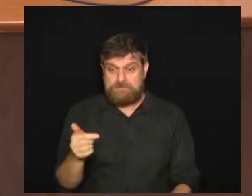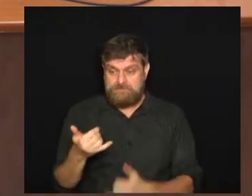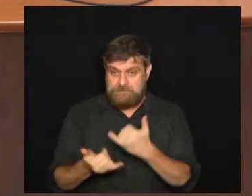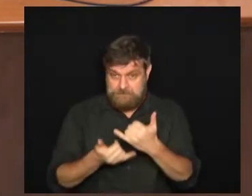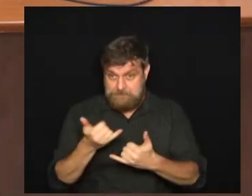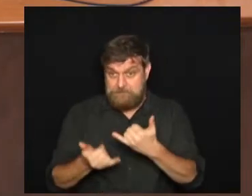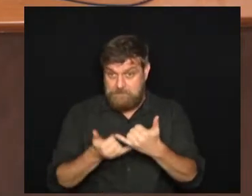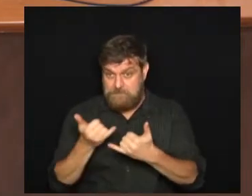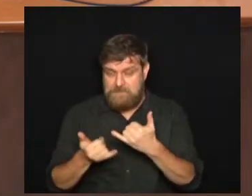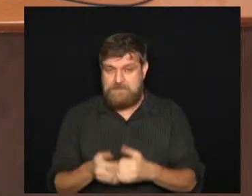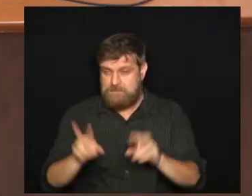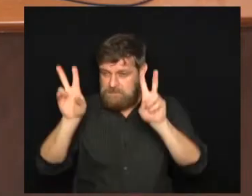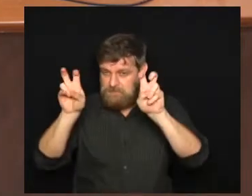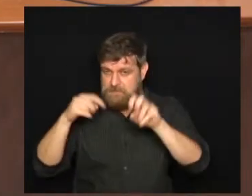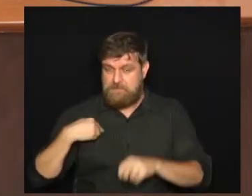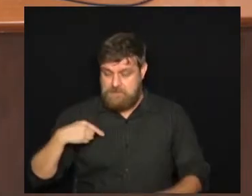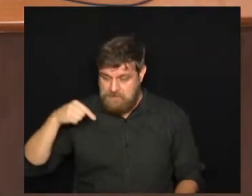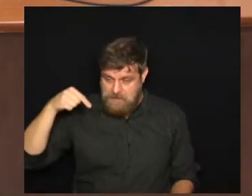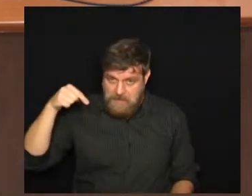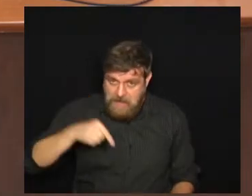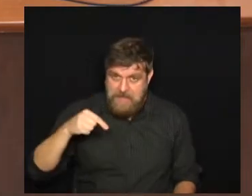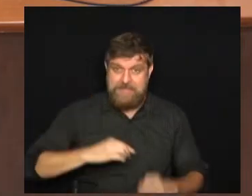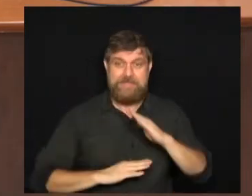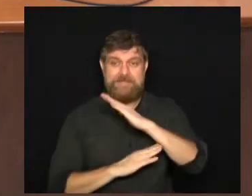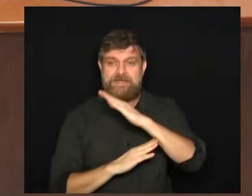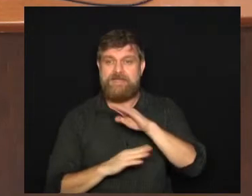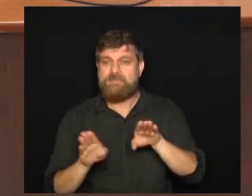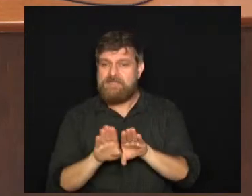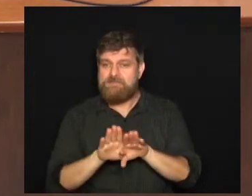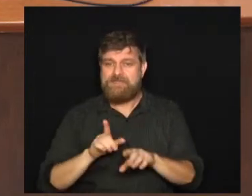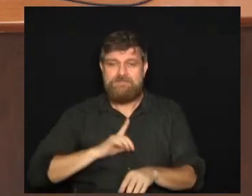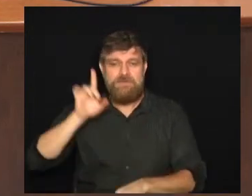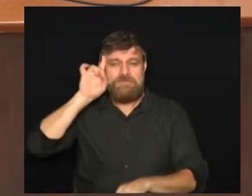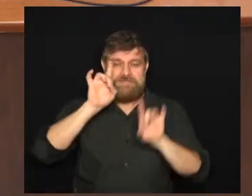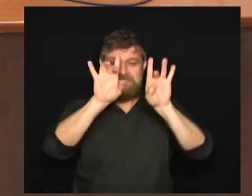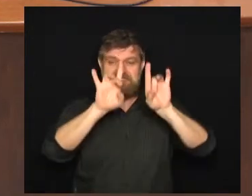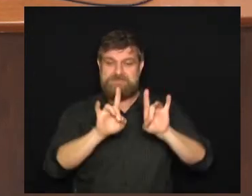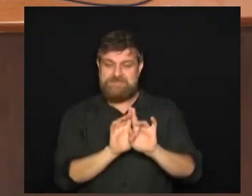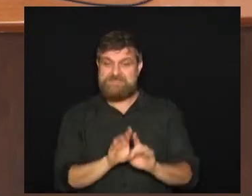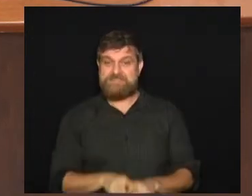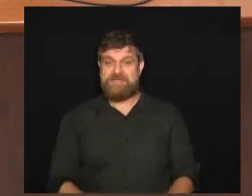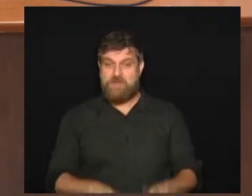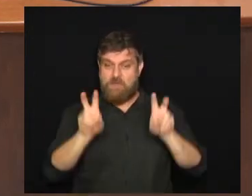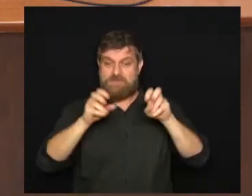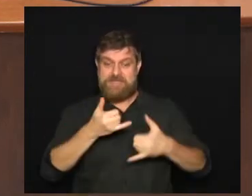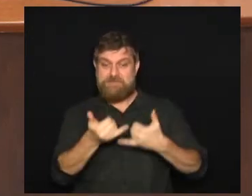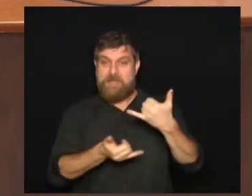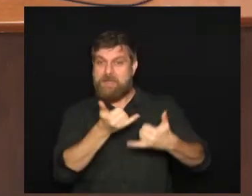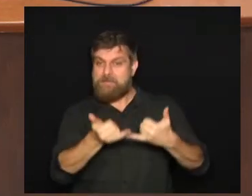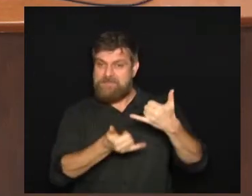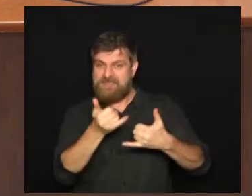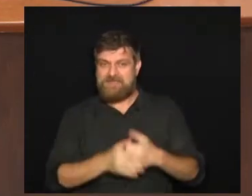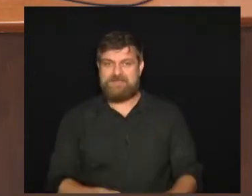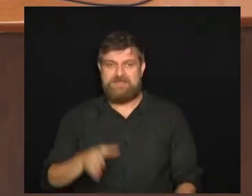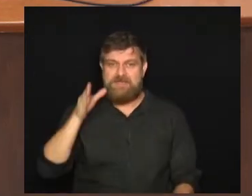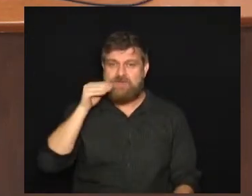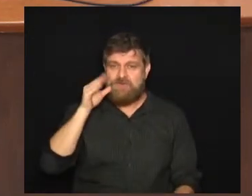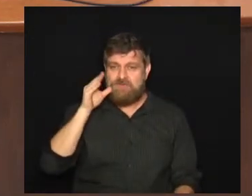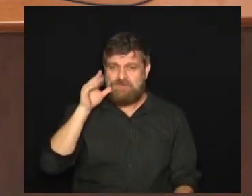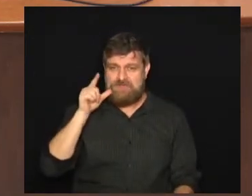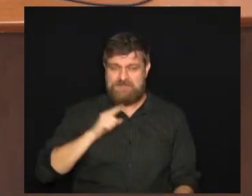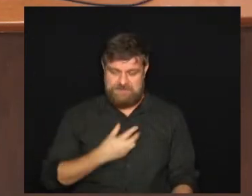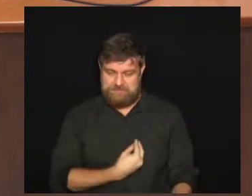nós fizemos aqui na Câmara também o dia de brincar aqui, e realmente todos os funcionários que estão